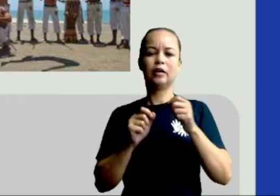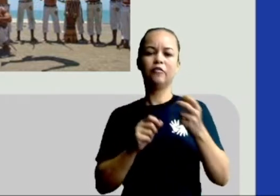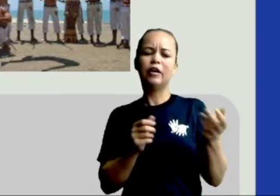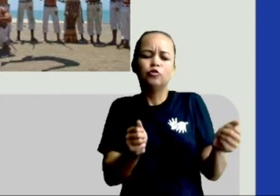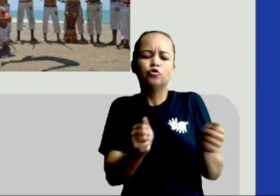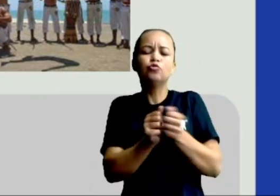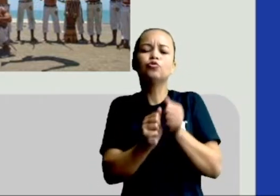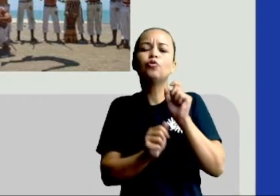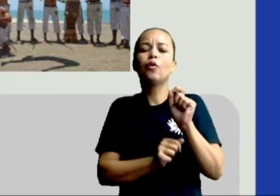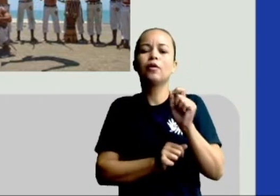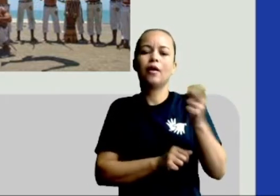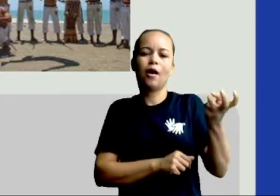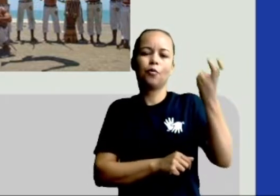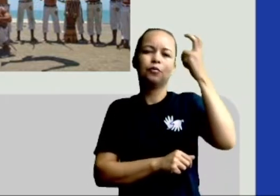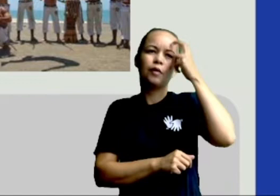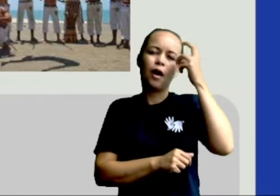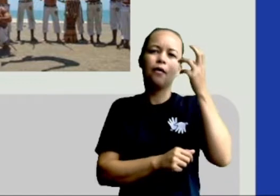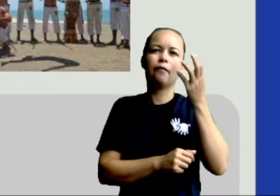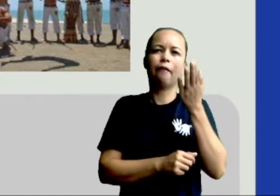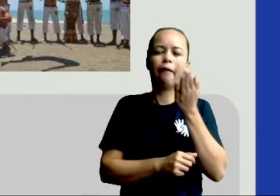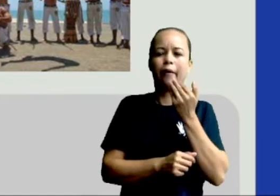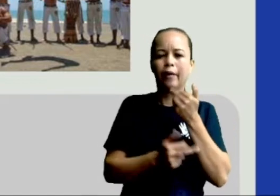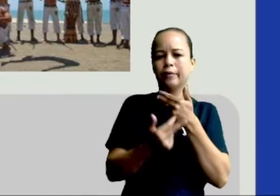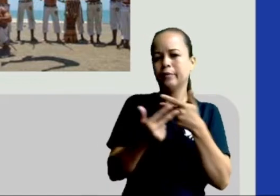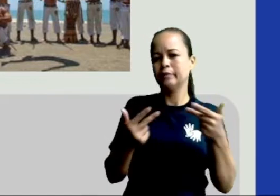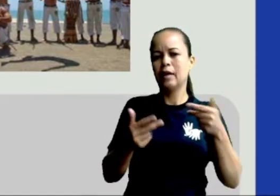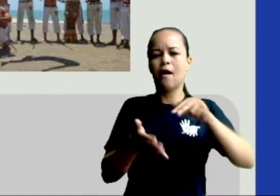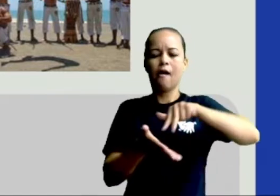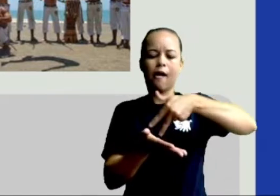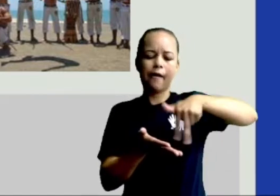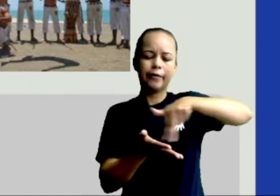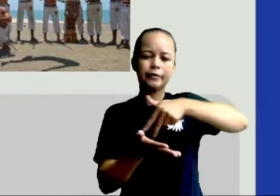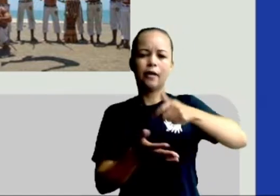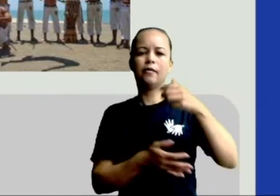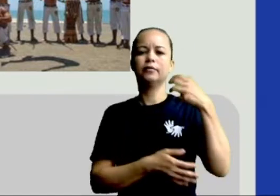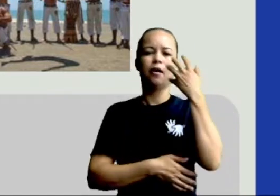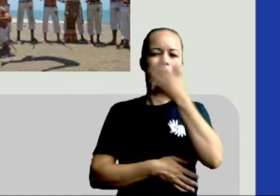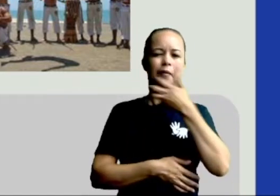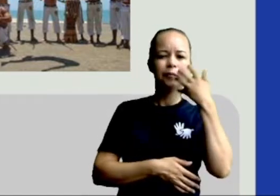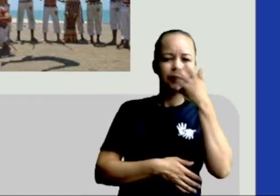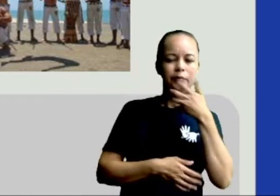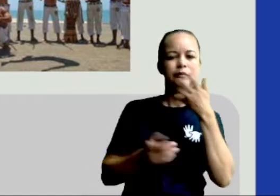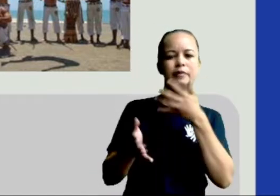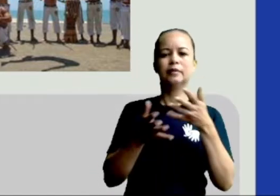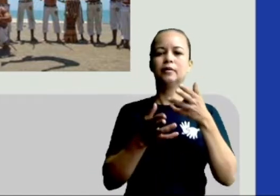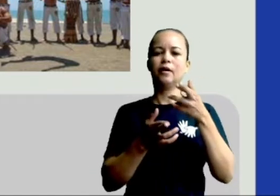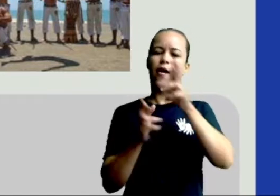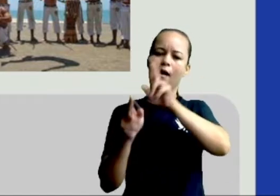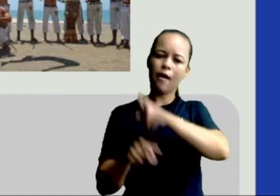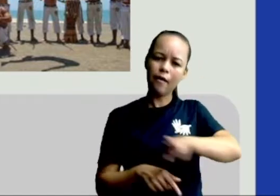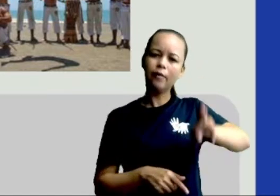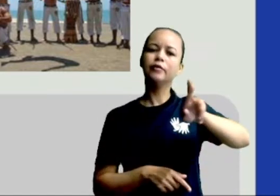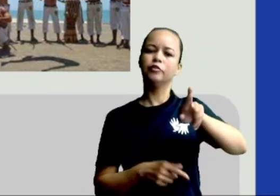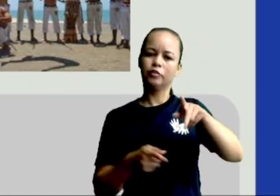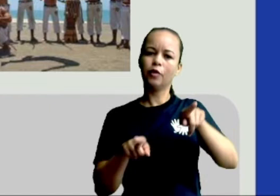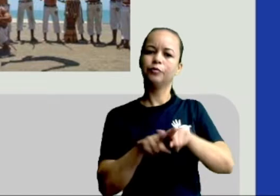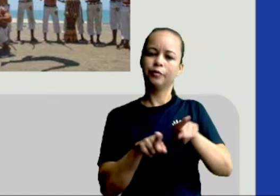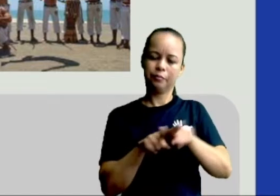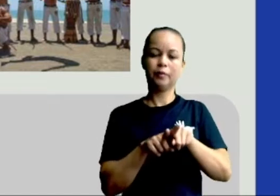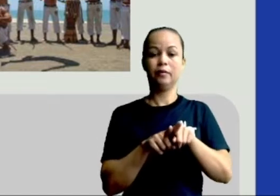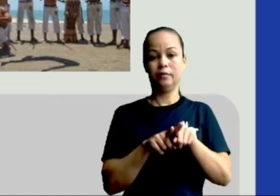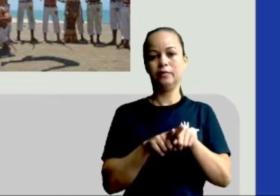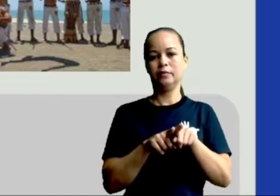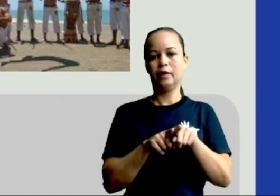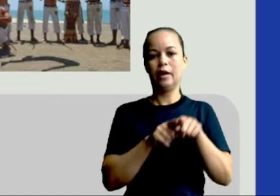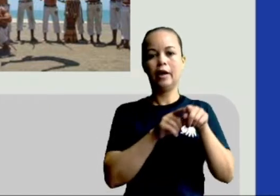né? A culinária deles, a dança, a música, a religião deles, eles trouxeram para cá,